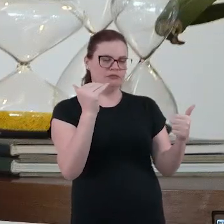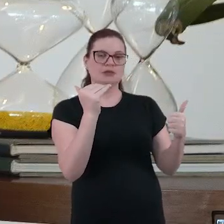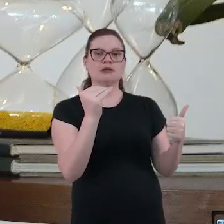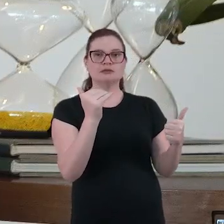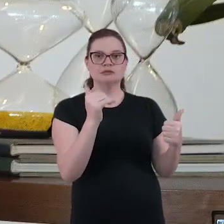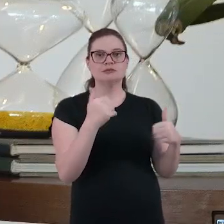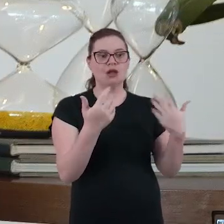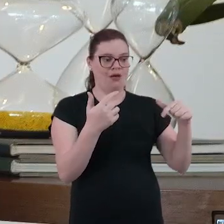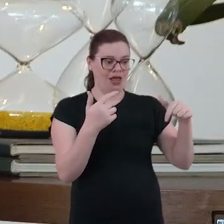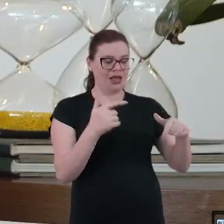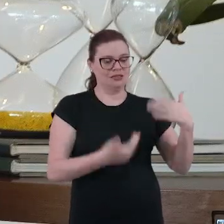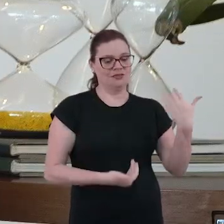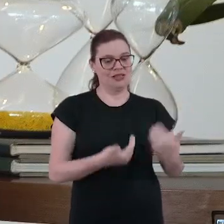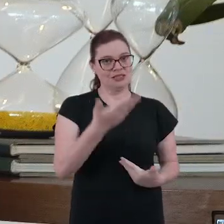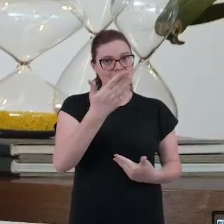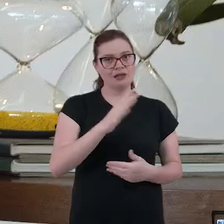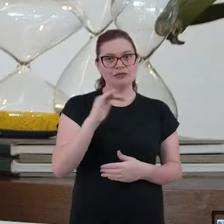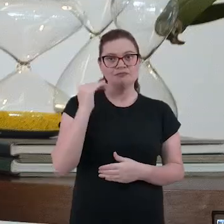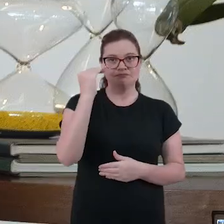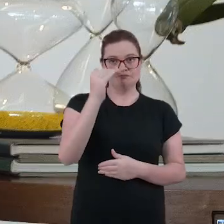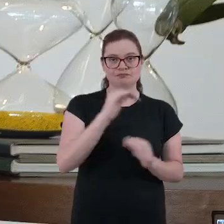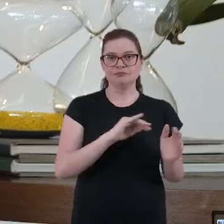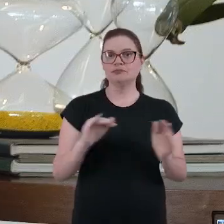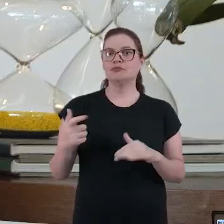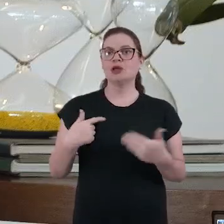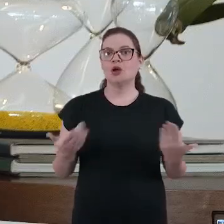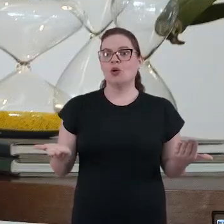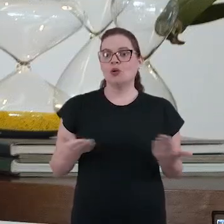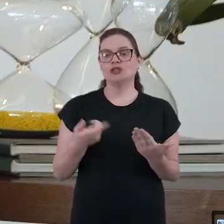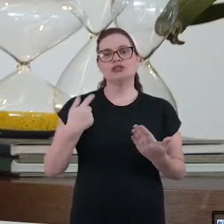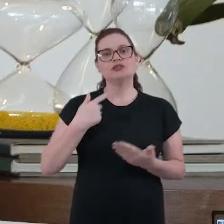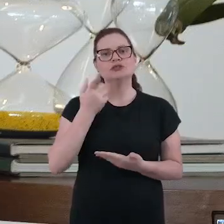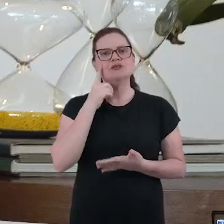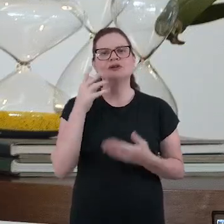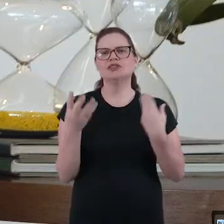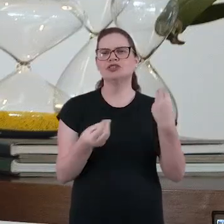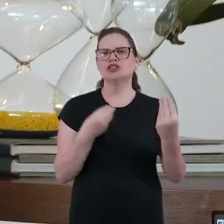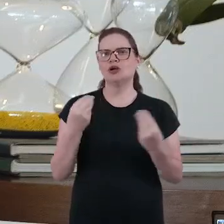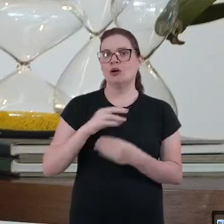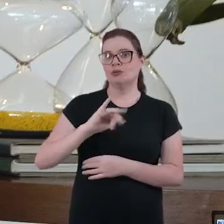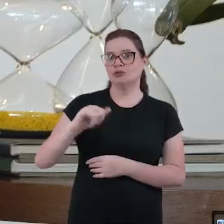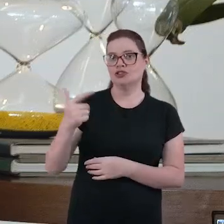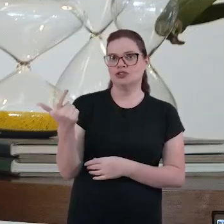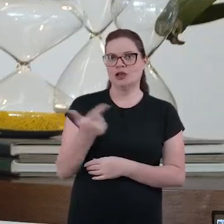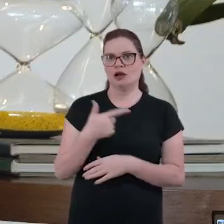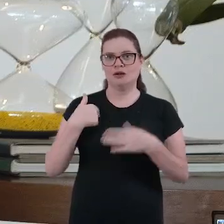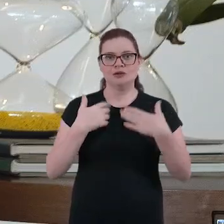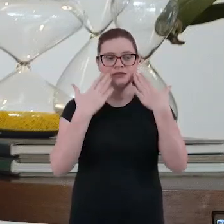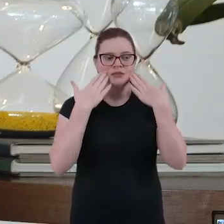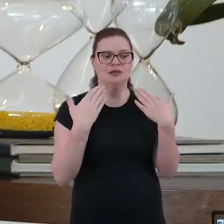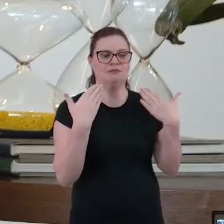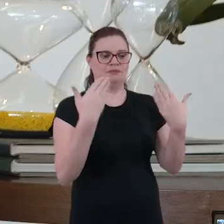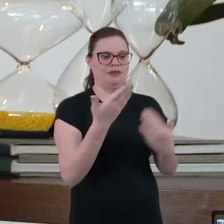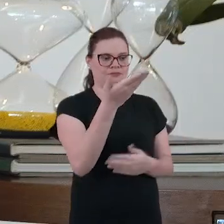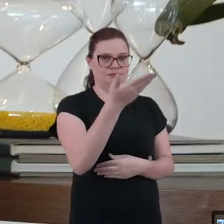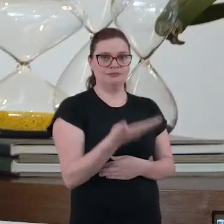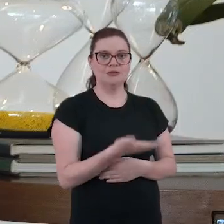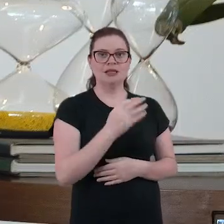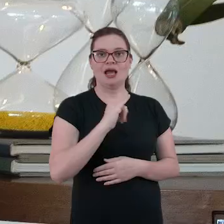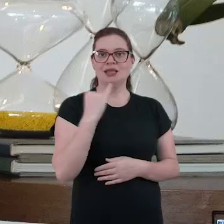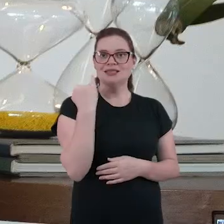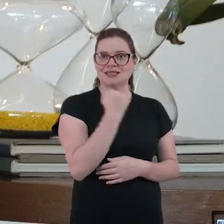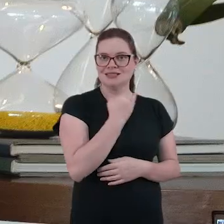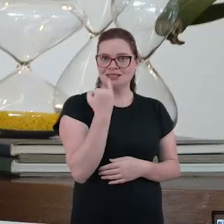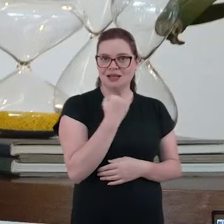nós vamos ver hoje como que Jacó se apresenta a Isaac. Era um momento especial, um momento em que